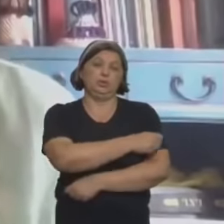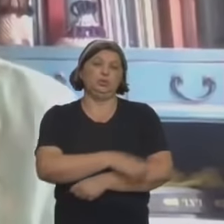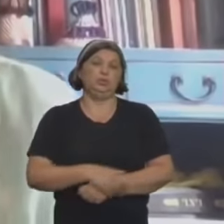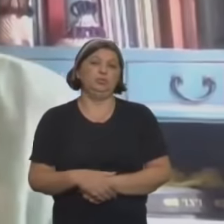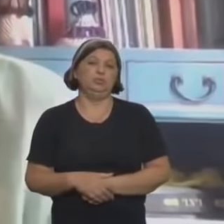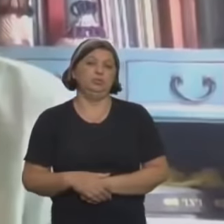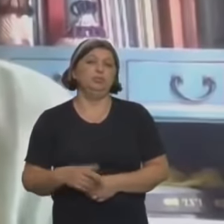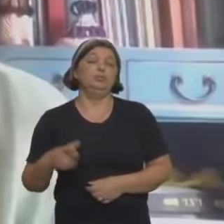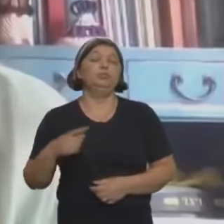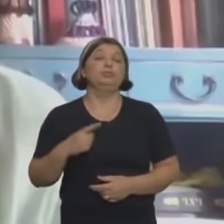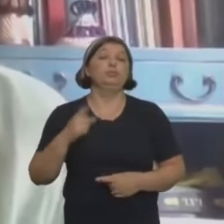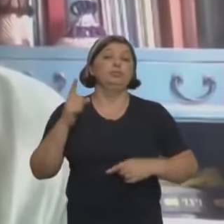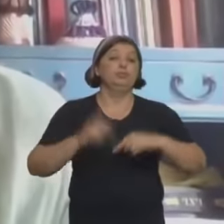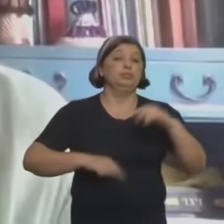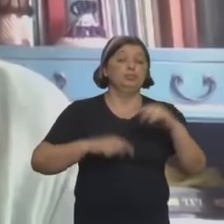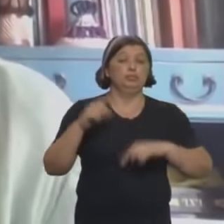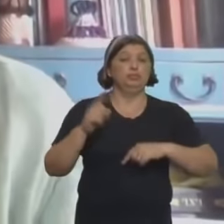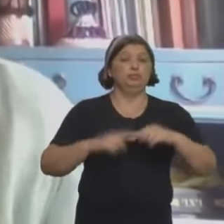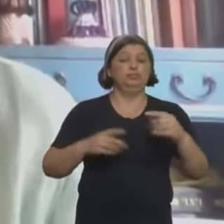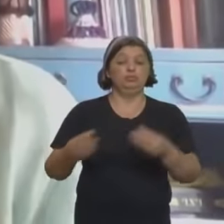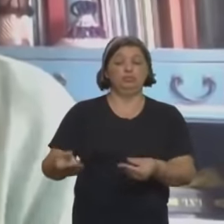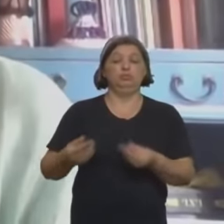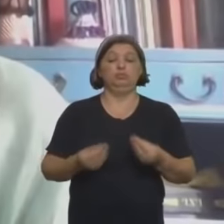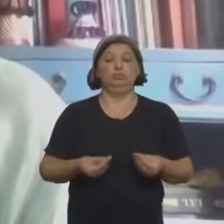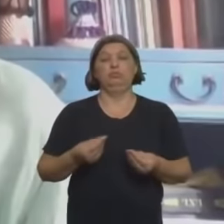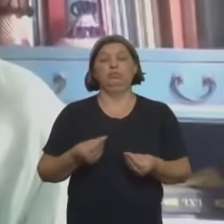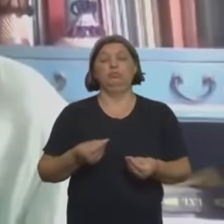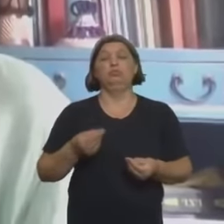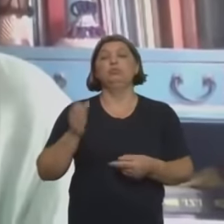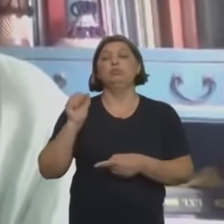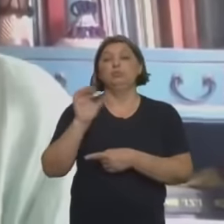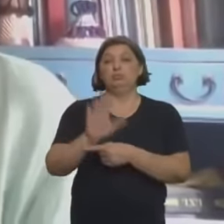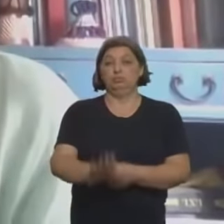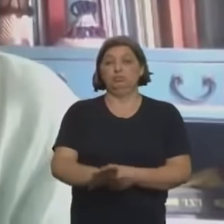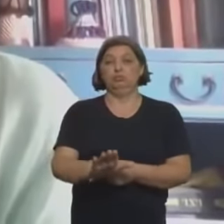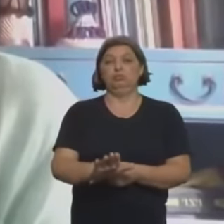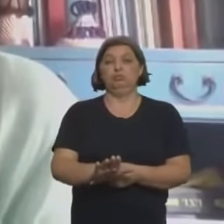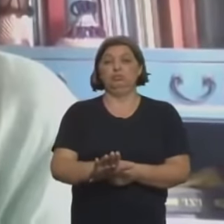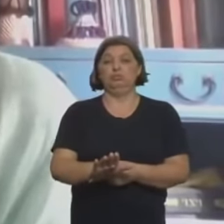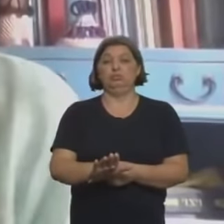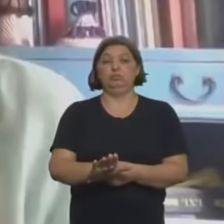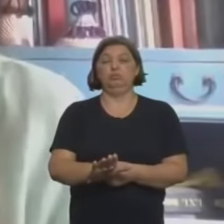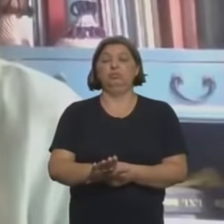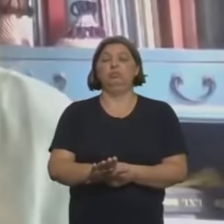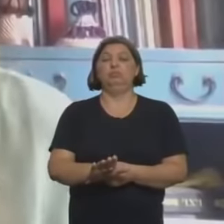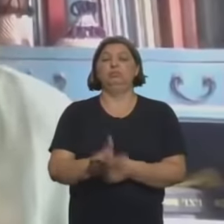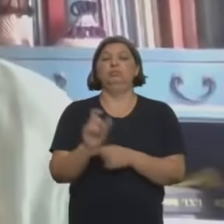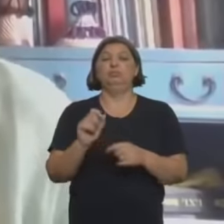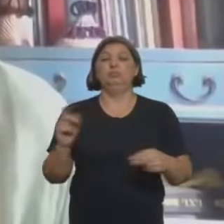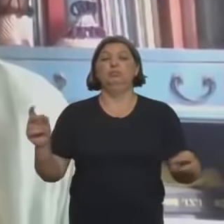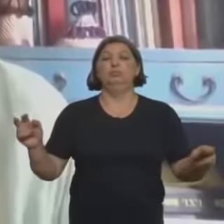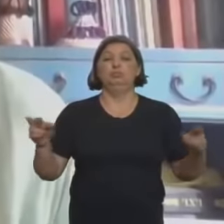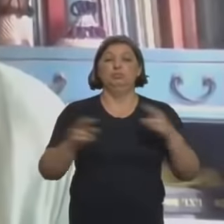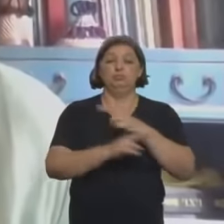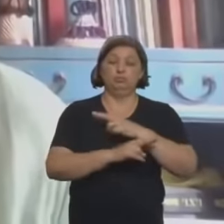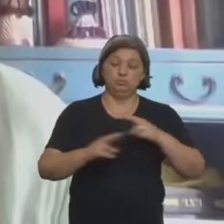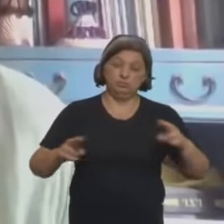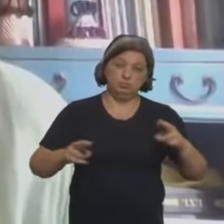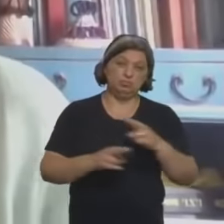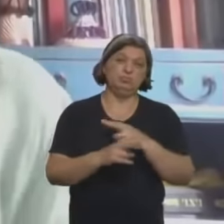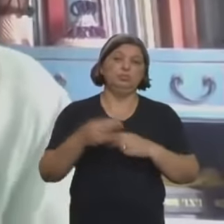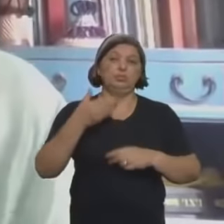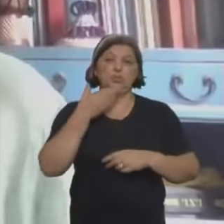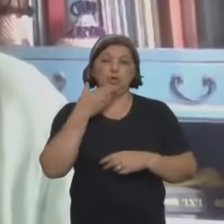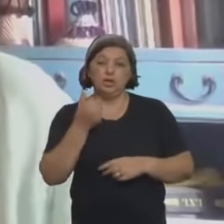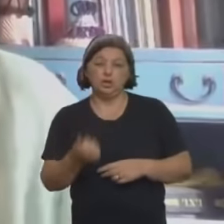ele vai ter um material ali em mãos que pode ajudá-lo a ajudar esse aluno a se relacionar melhor